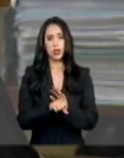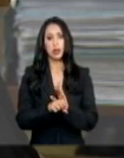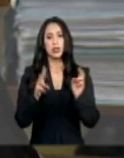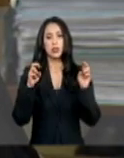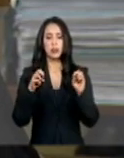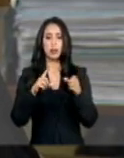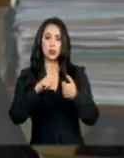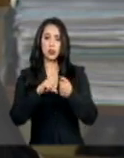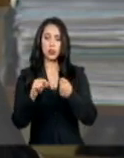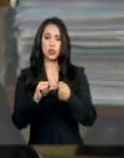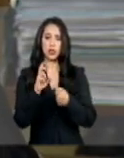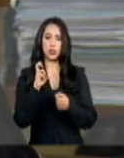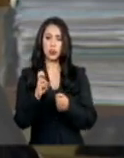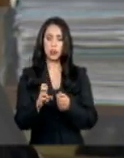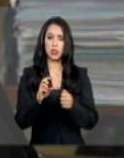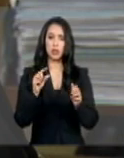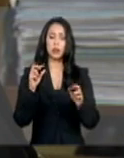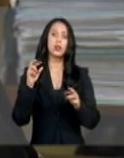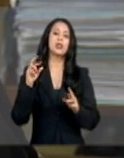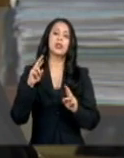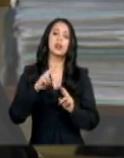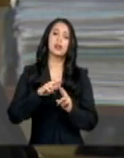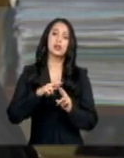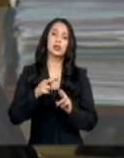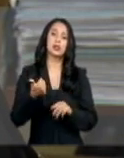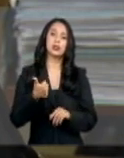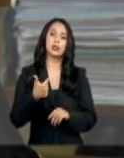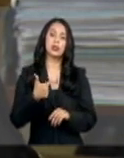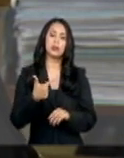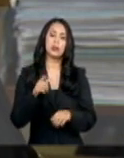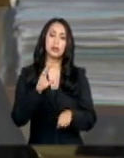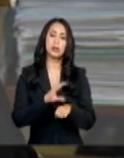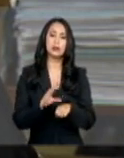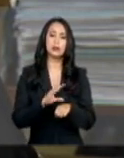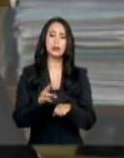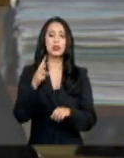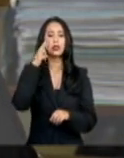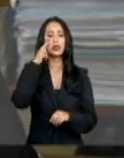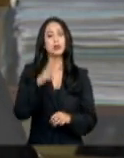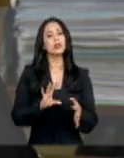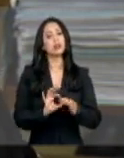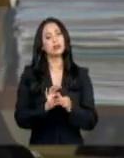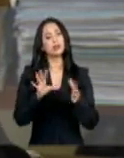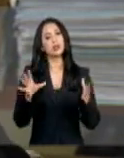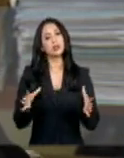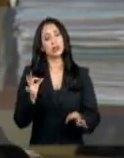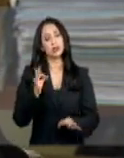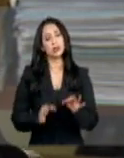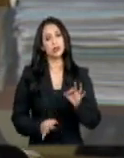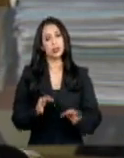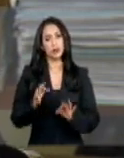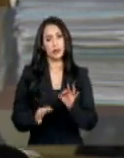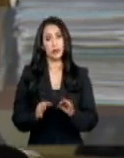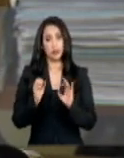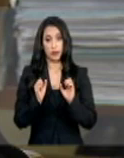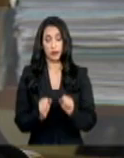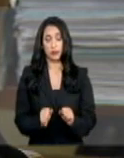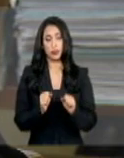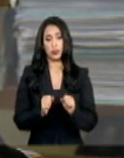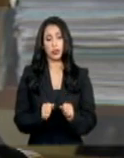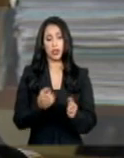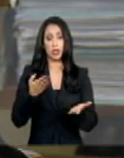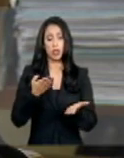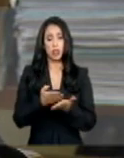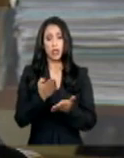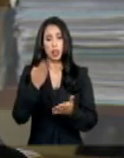5º inciso 12 da concessão federal está sujeita à prévia autorização judicial hipótese em que a prova da